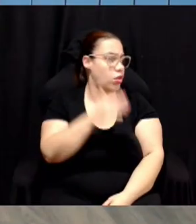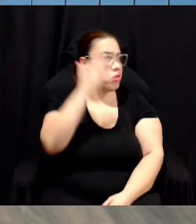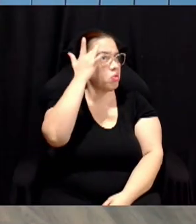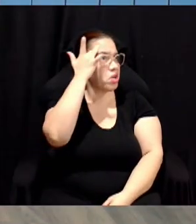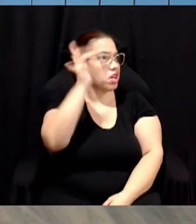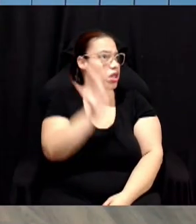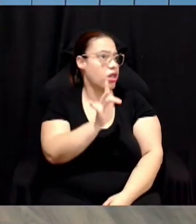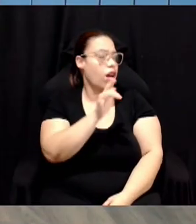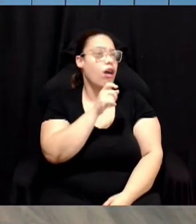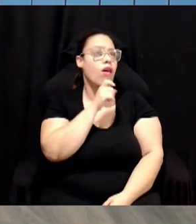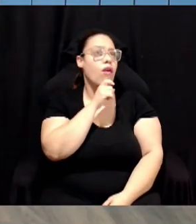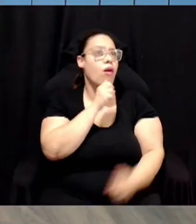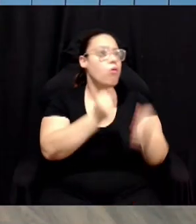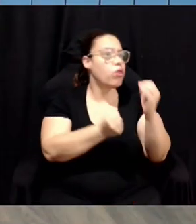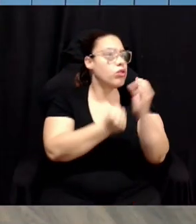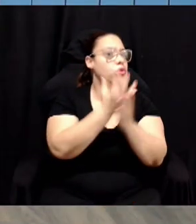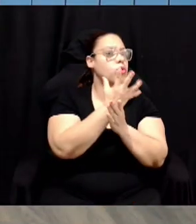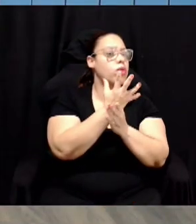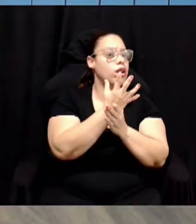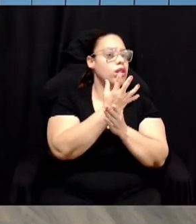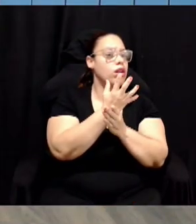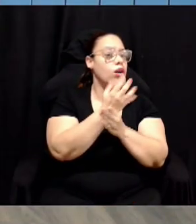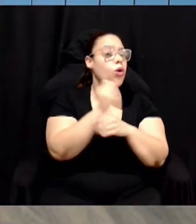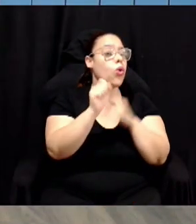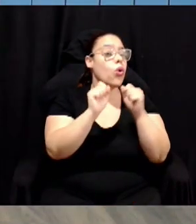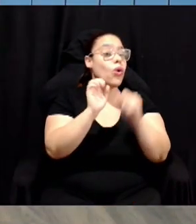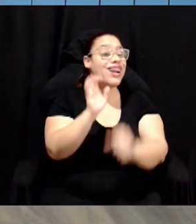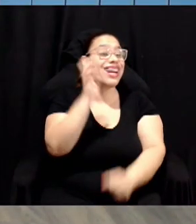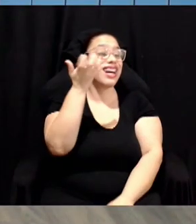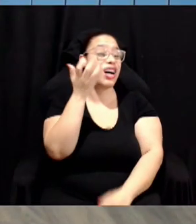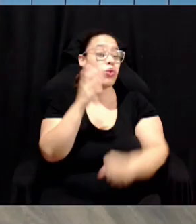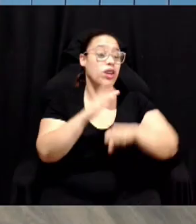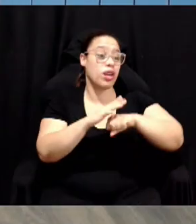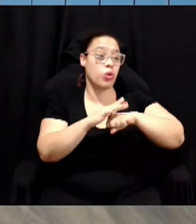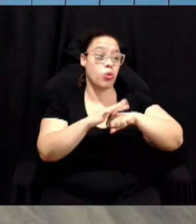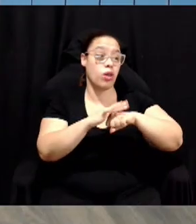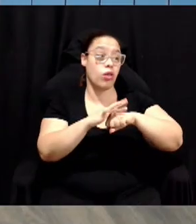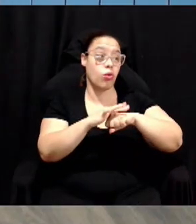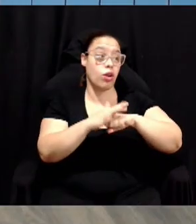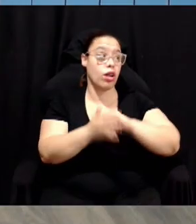foi descoberta, né, o que causa essa doença de Parkinson?